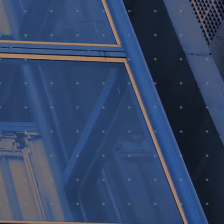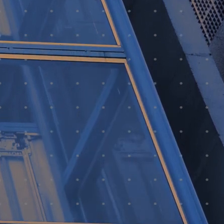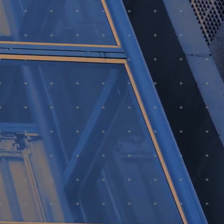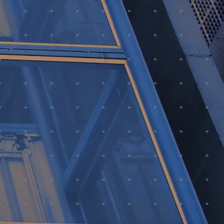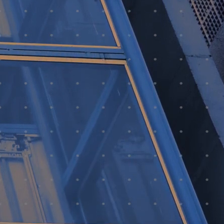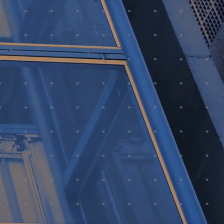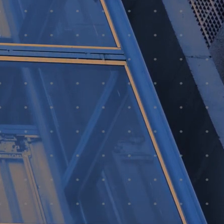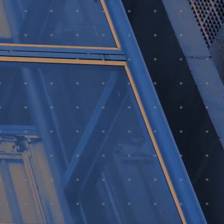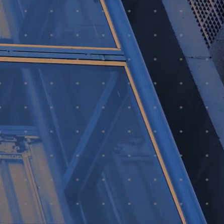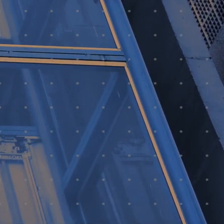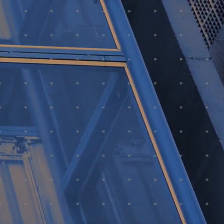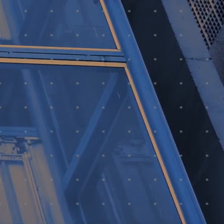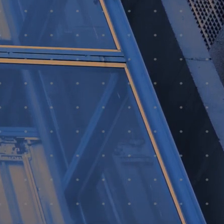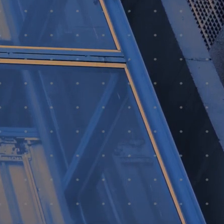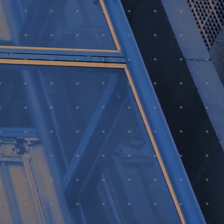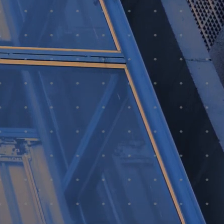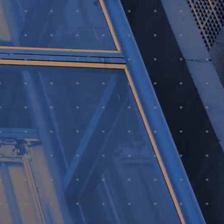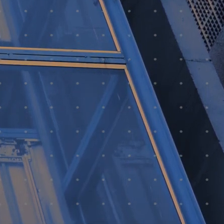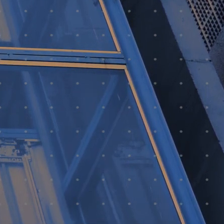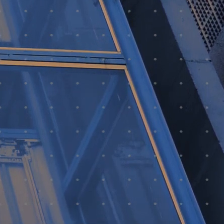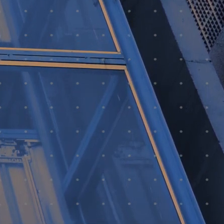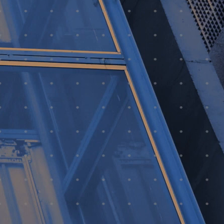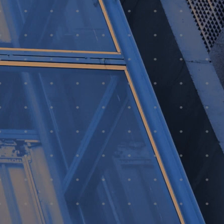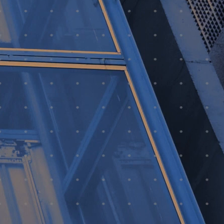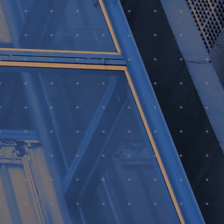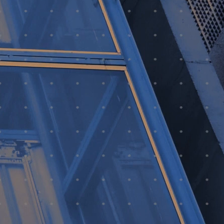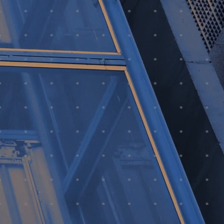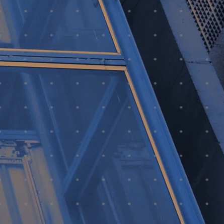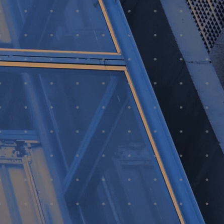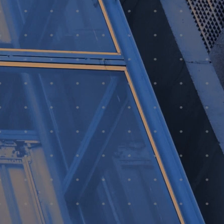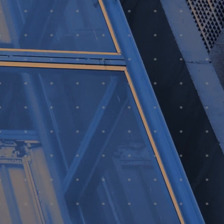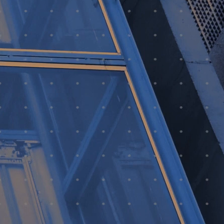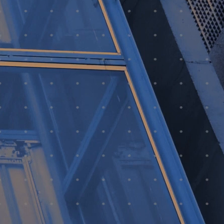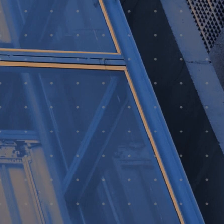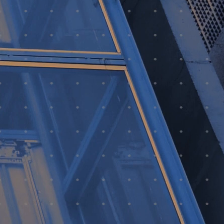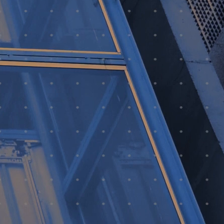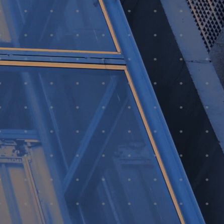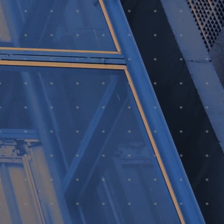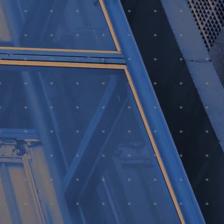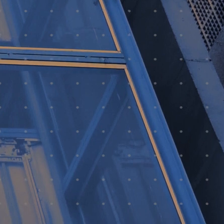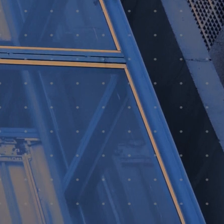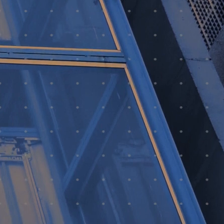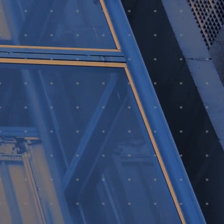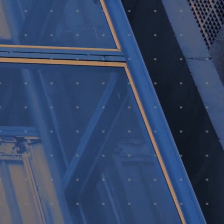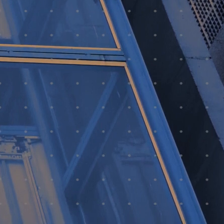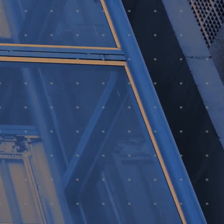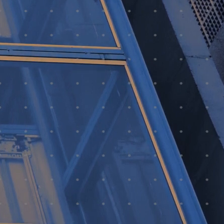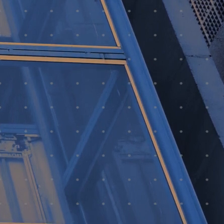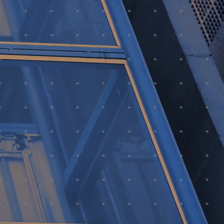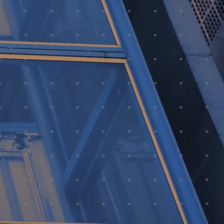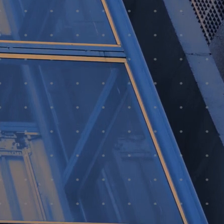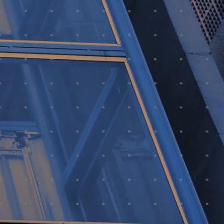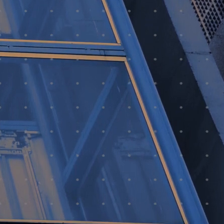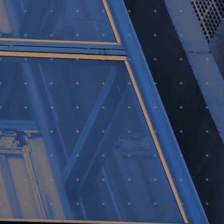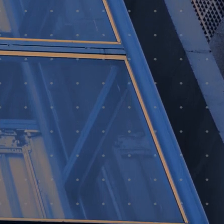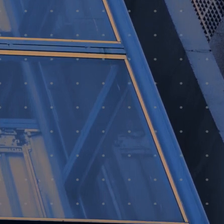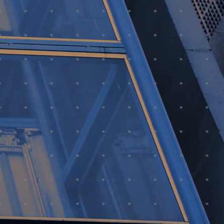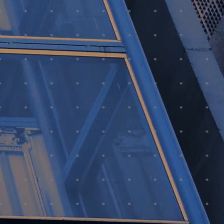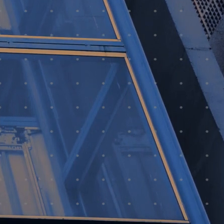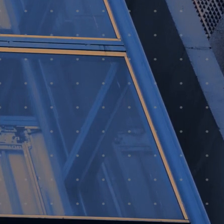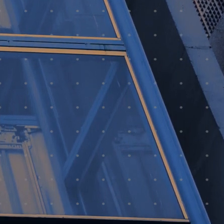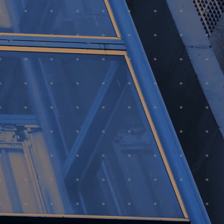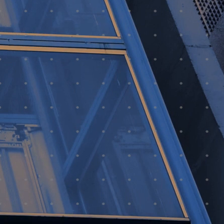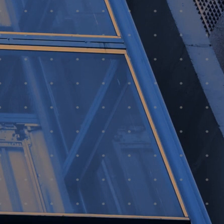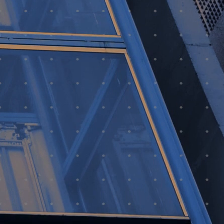vendas, auxiliar de contabilidade, auxiliar de faturamento, auxiliar de feirante, auxiliar de